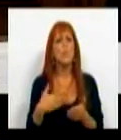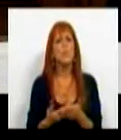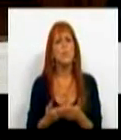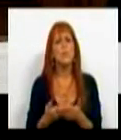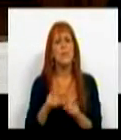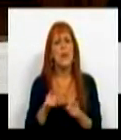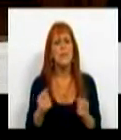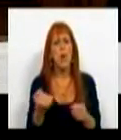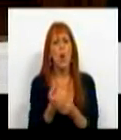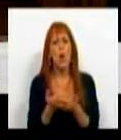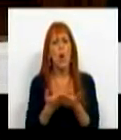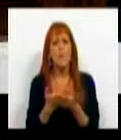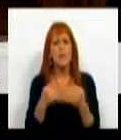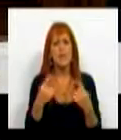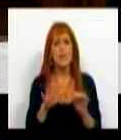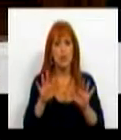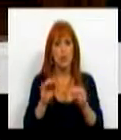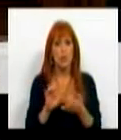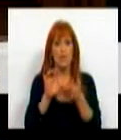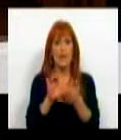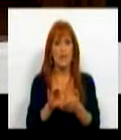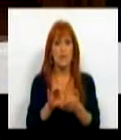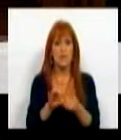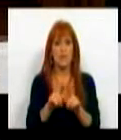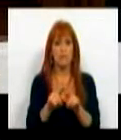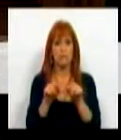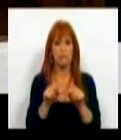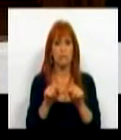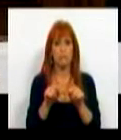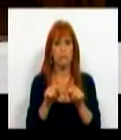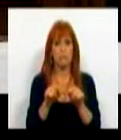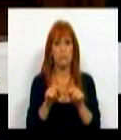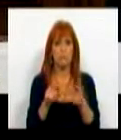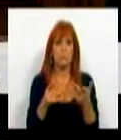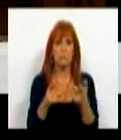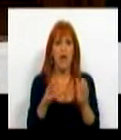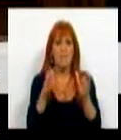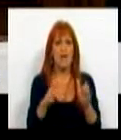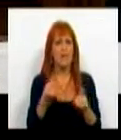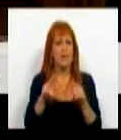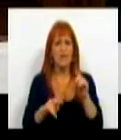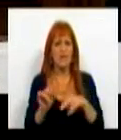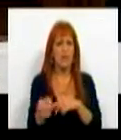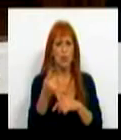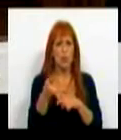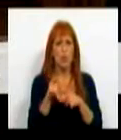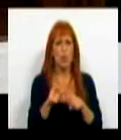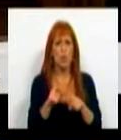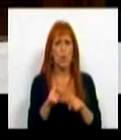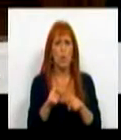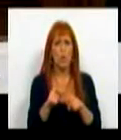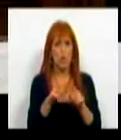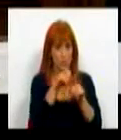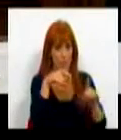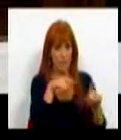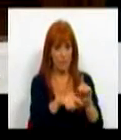efeito que essa operação teve no financiamento digamos assim, à parte não financeira